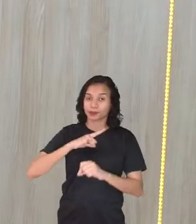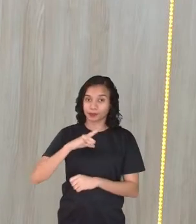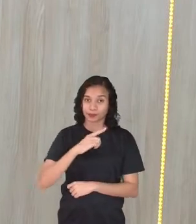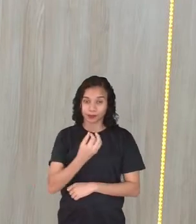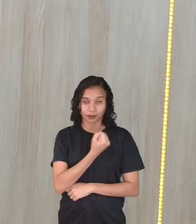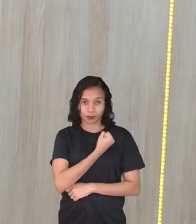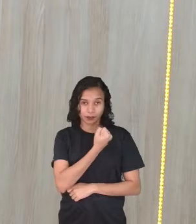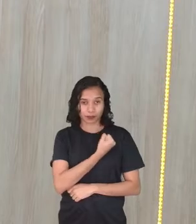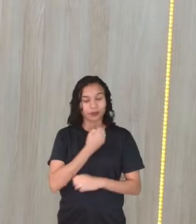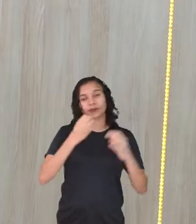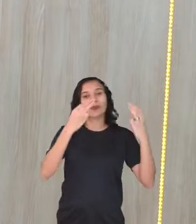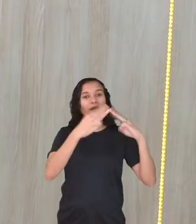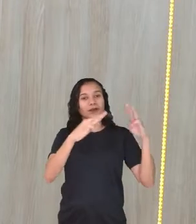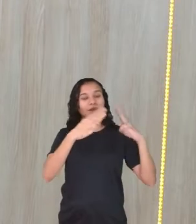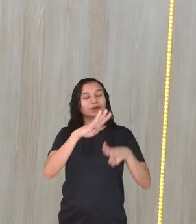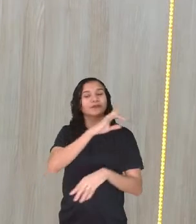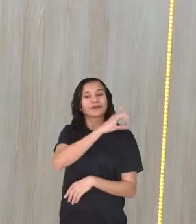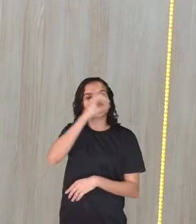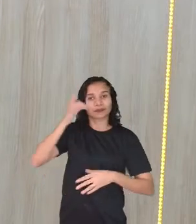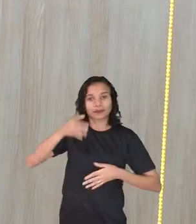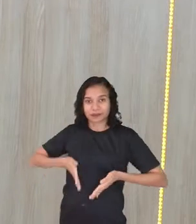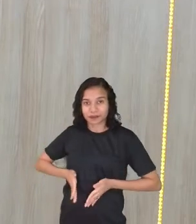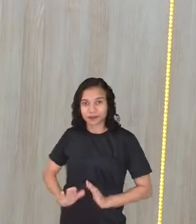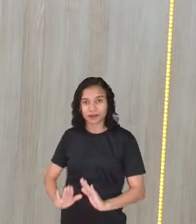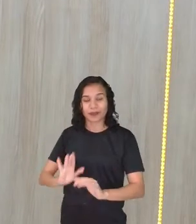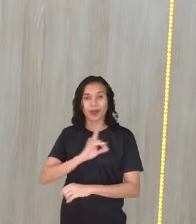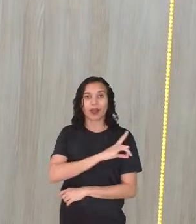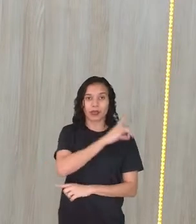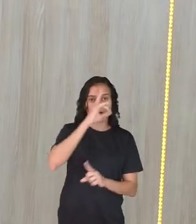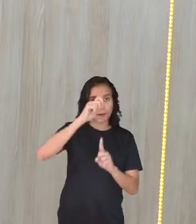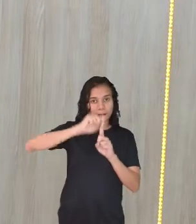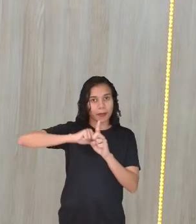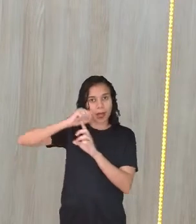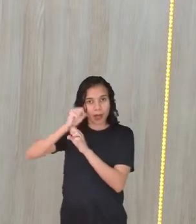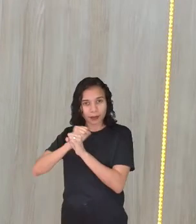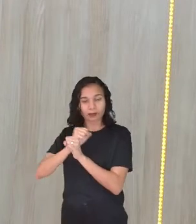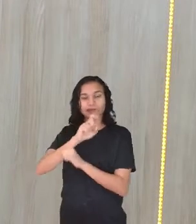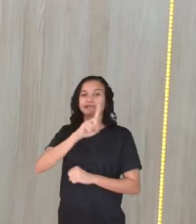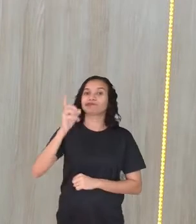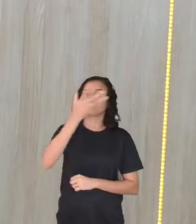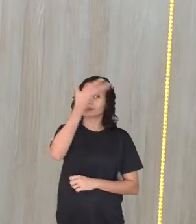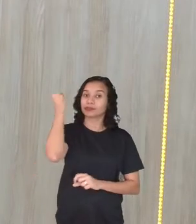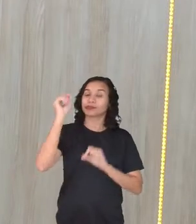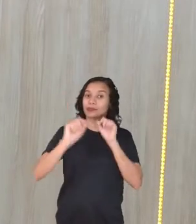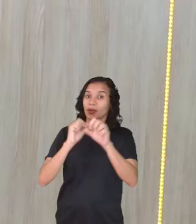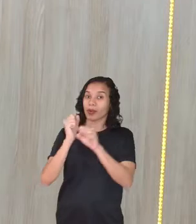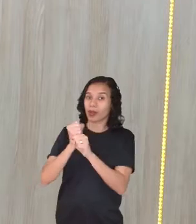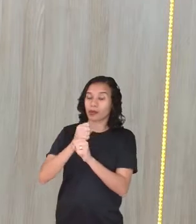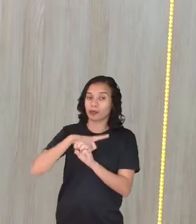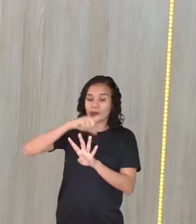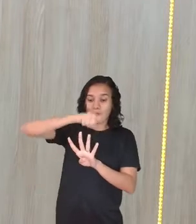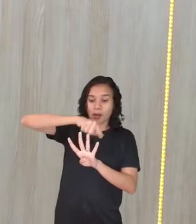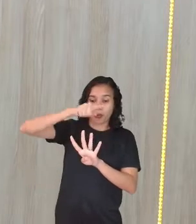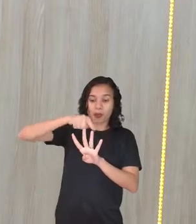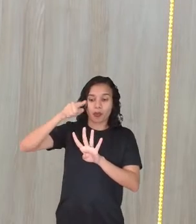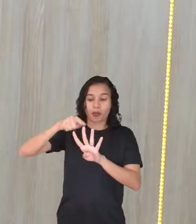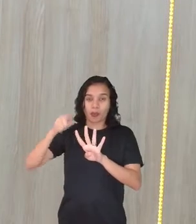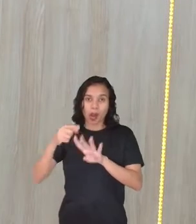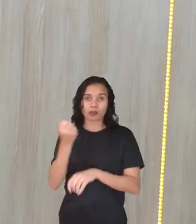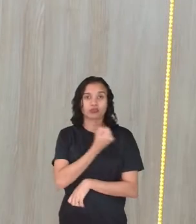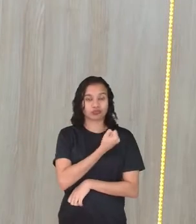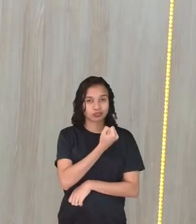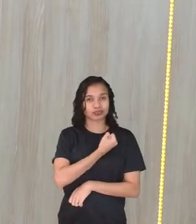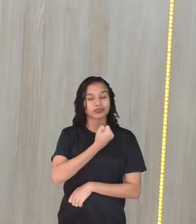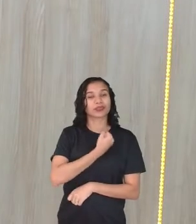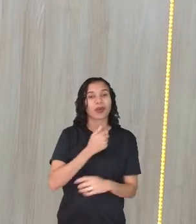o número da matrícula, a data de nascimento com dia, mês e ano, não esquecer que ano com os 4 dígitos, e aí apontar o